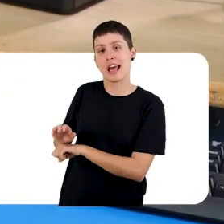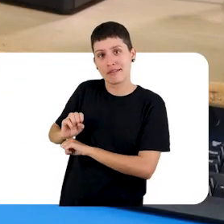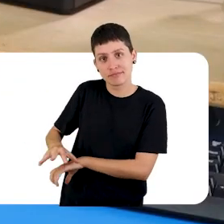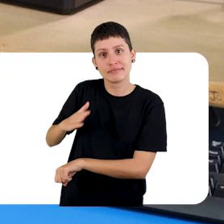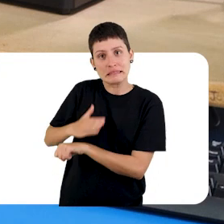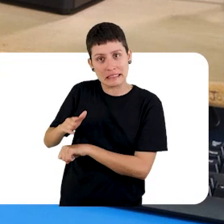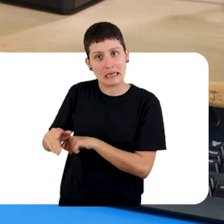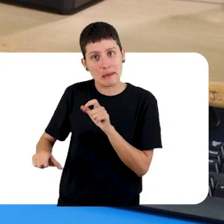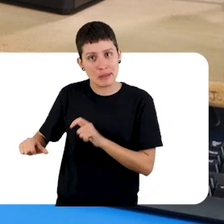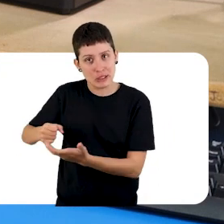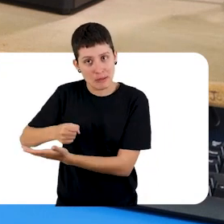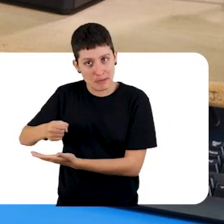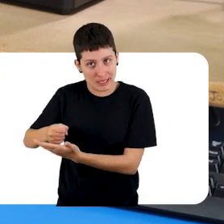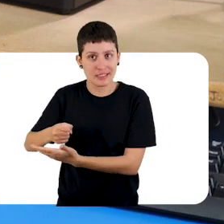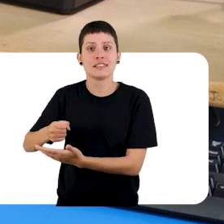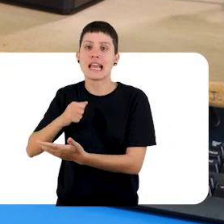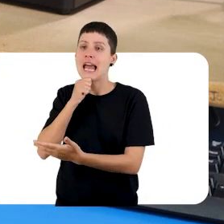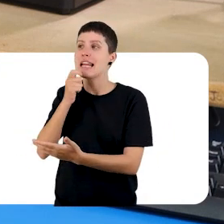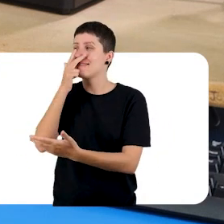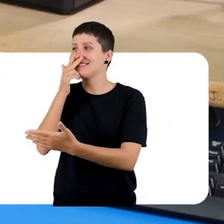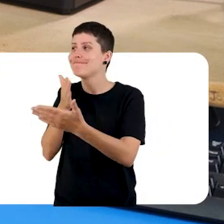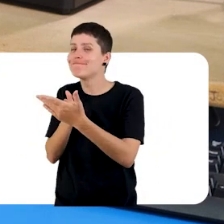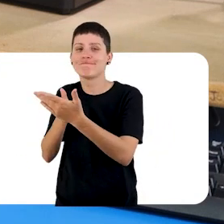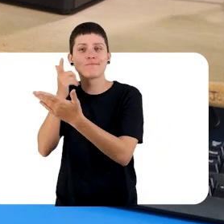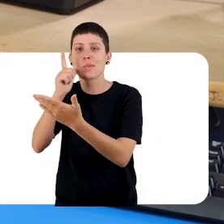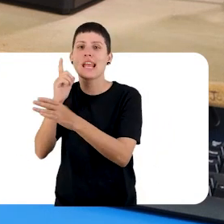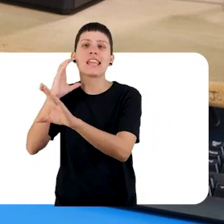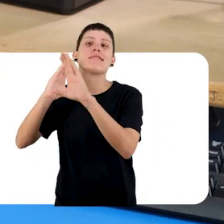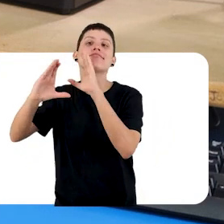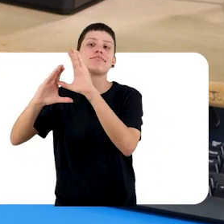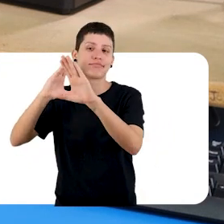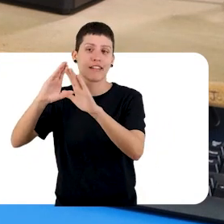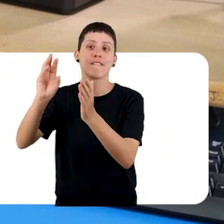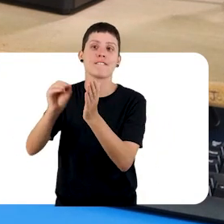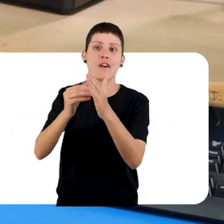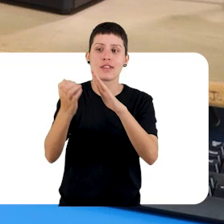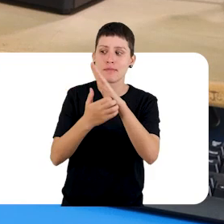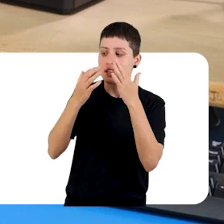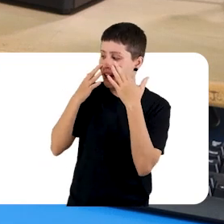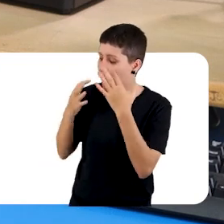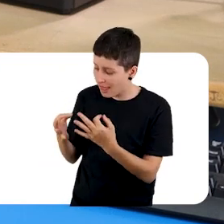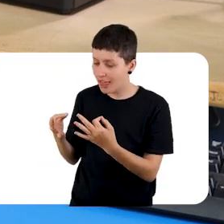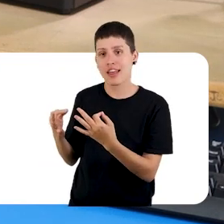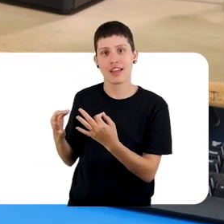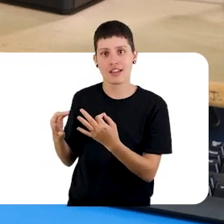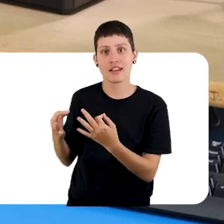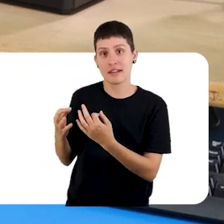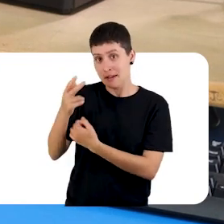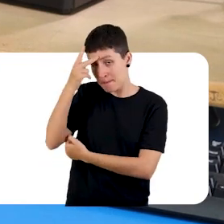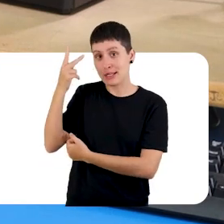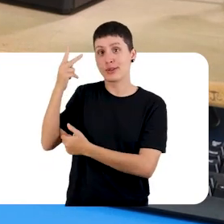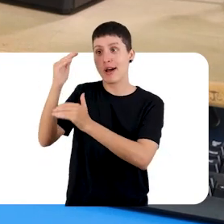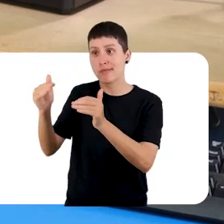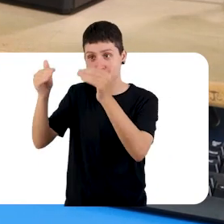as pessoas. E isso faz uma barreira ainda para que as empresas possam abrir o olho para que todo sênior um dia foi um